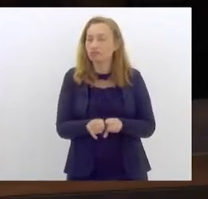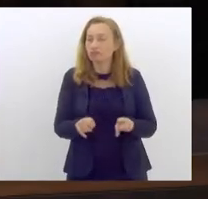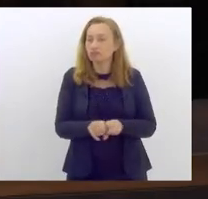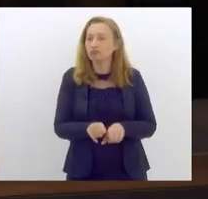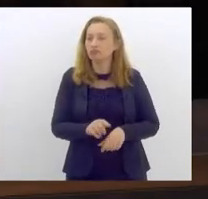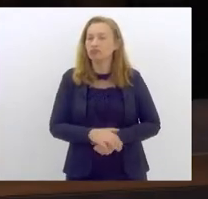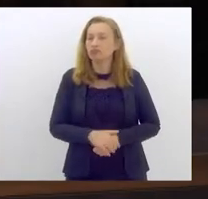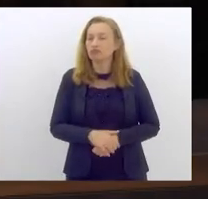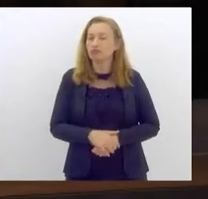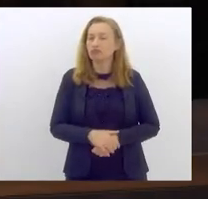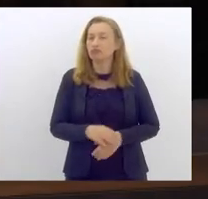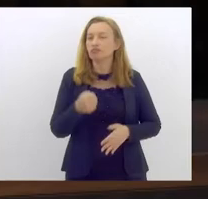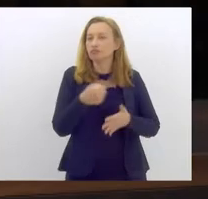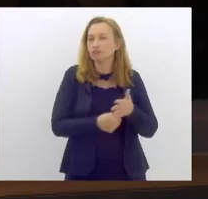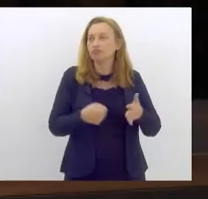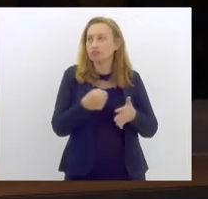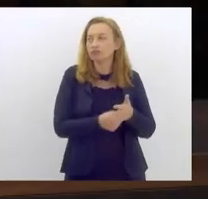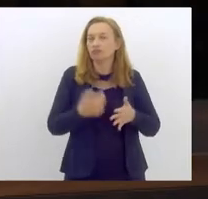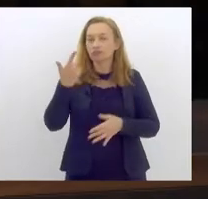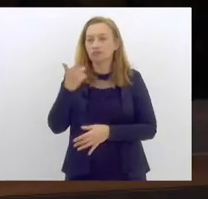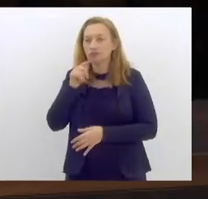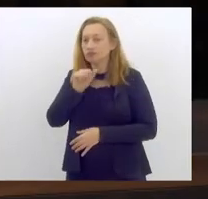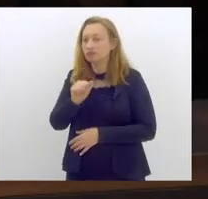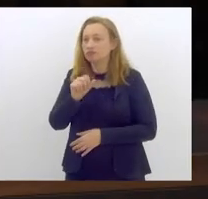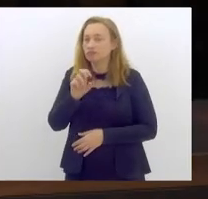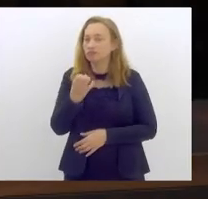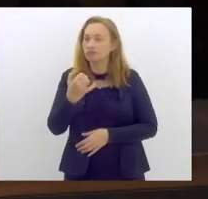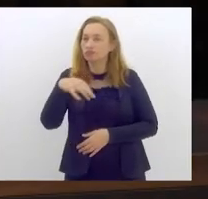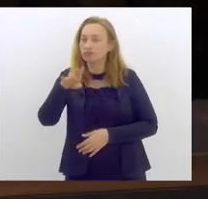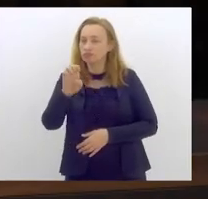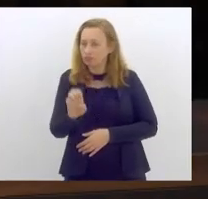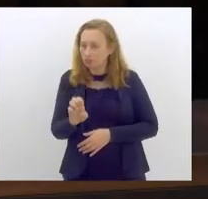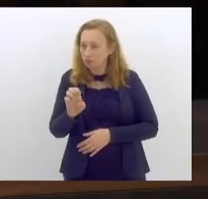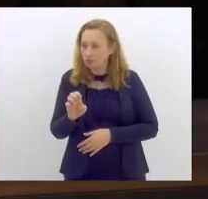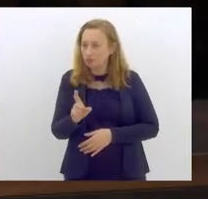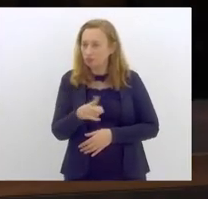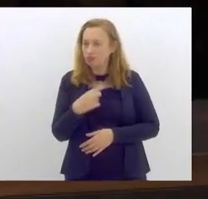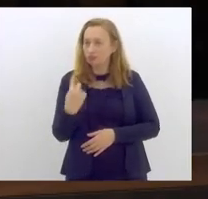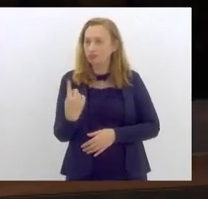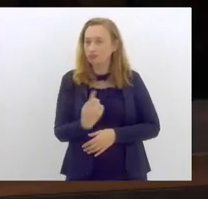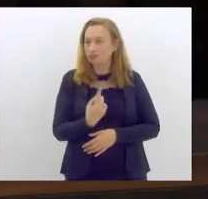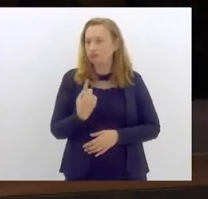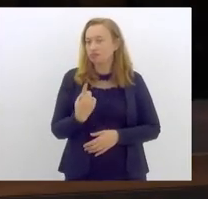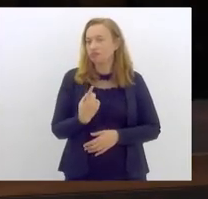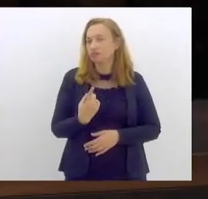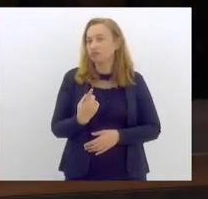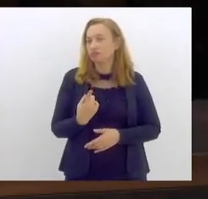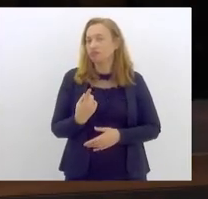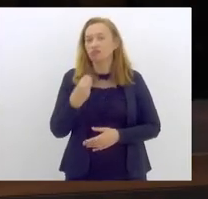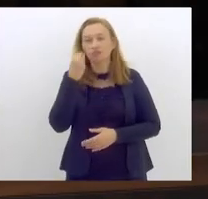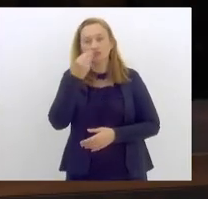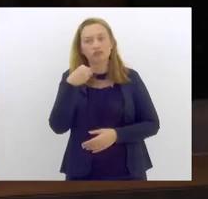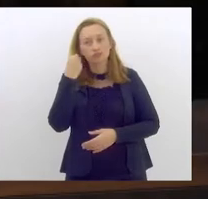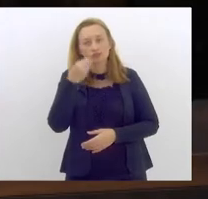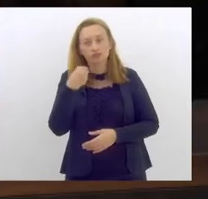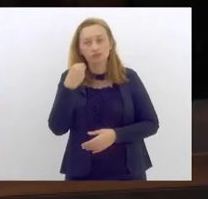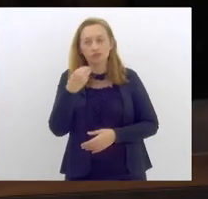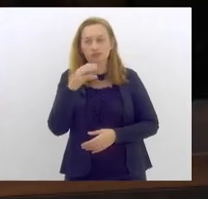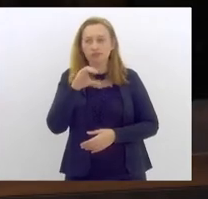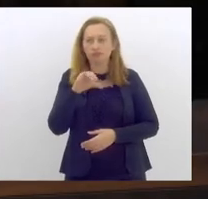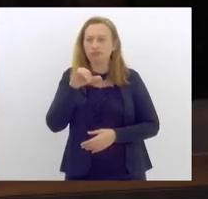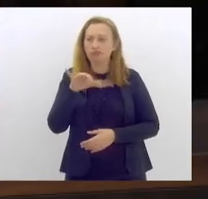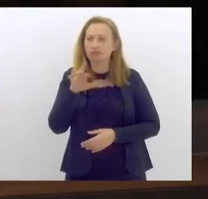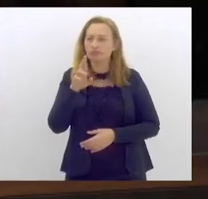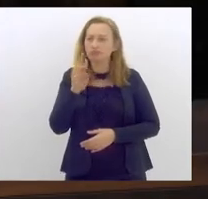a luta e a conquista das creches ou no nosso caso né Nós temos a experiência com as cirandas